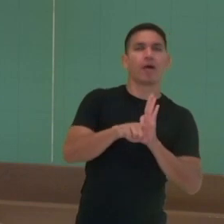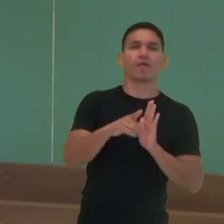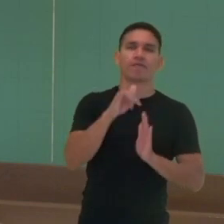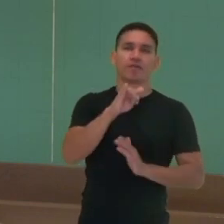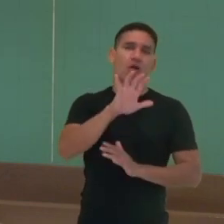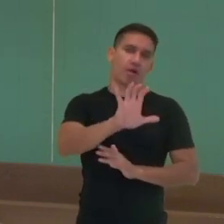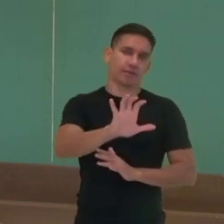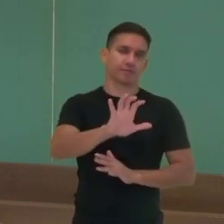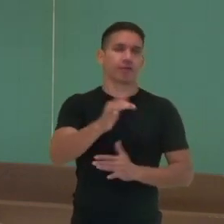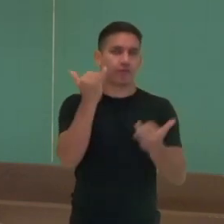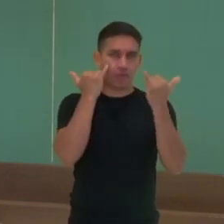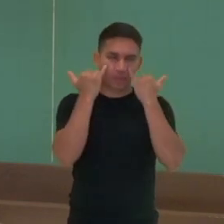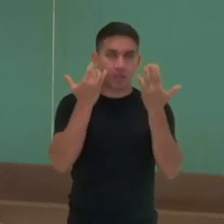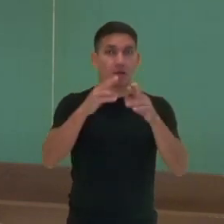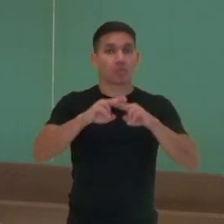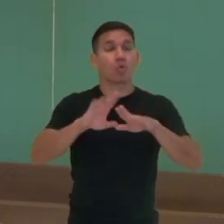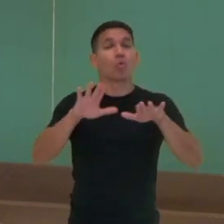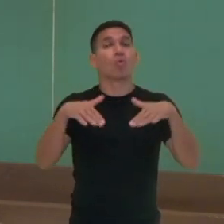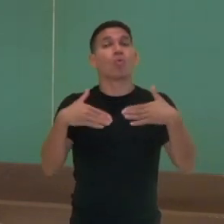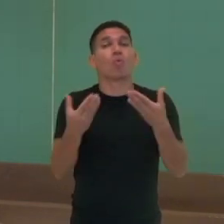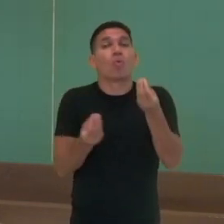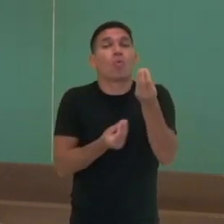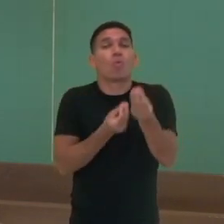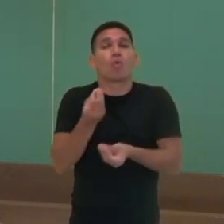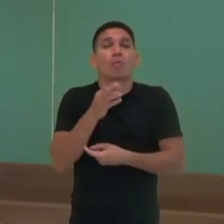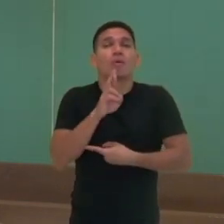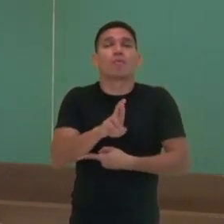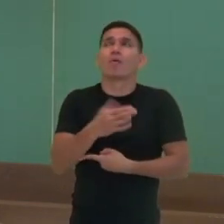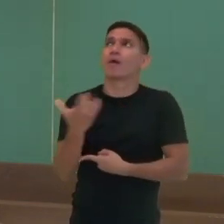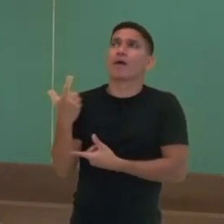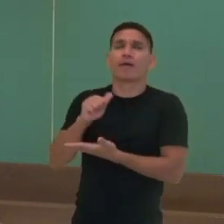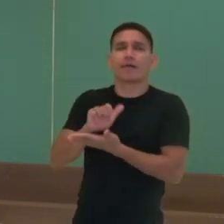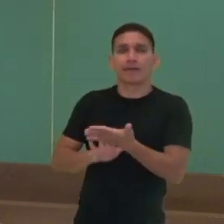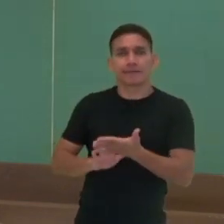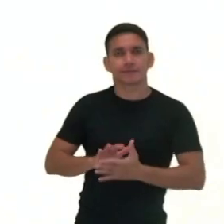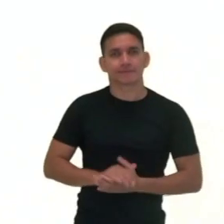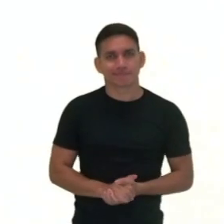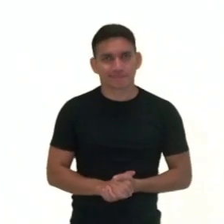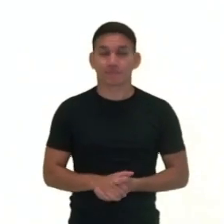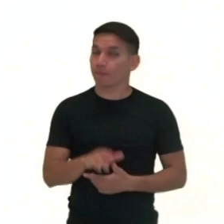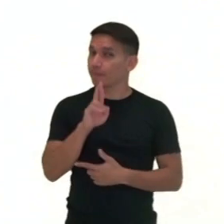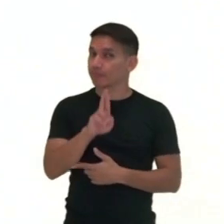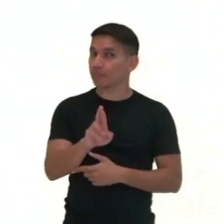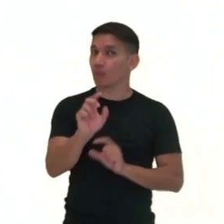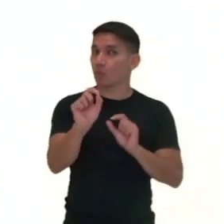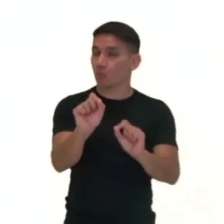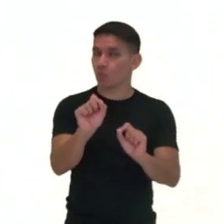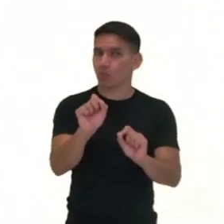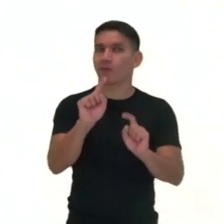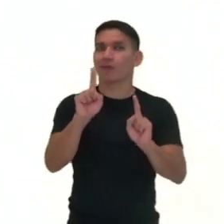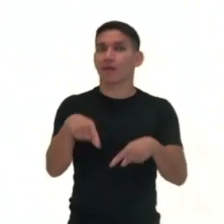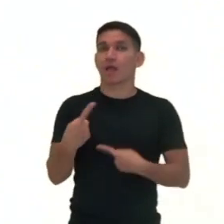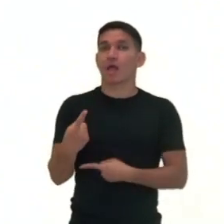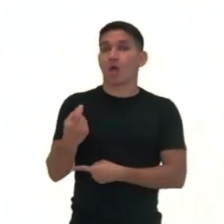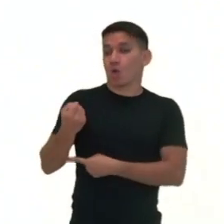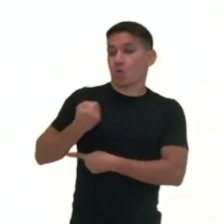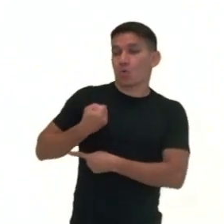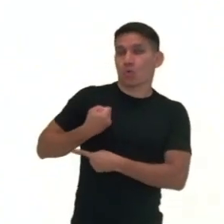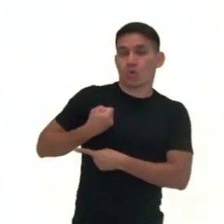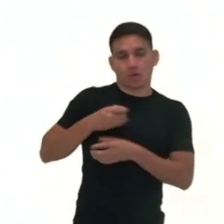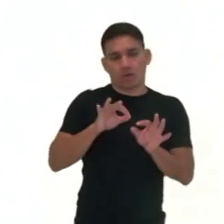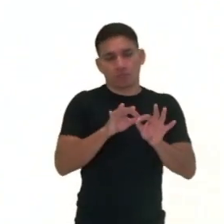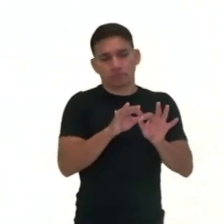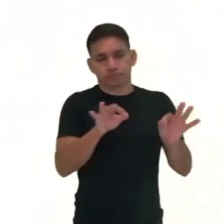anteriormente. Então, qual vai ser a resposta desse exercício? A resposta será que os comprimentos